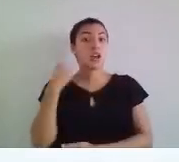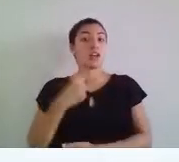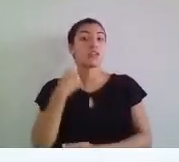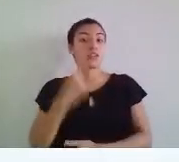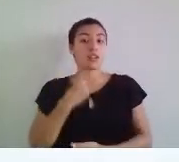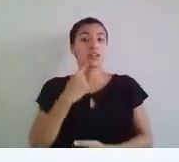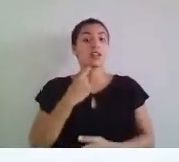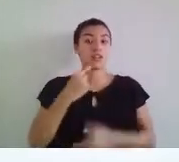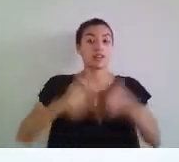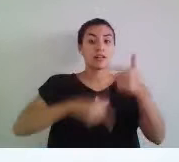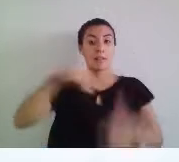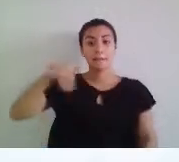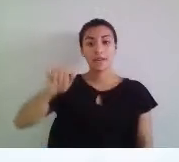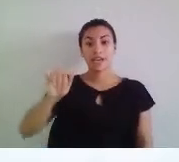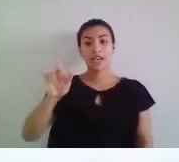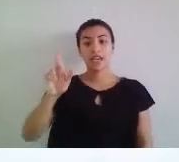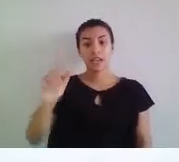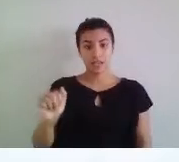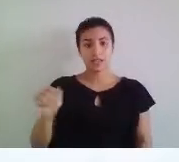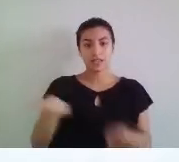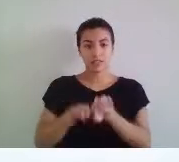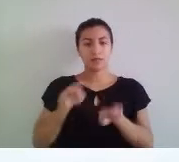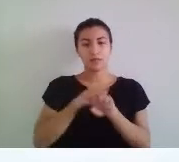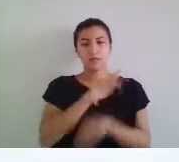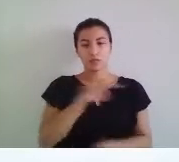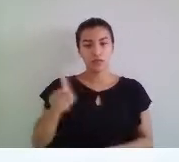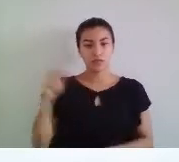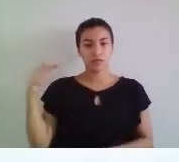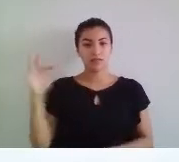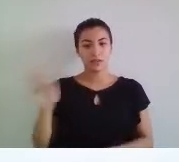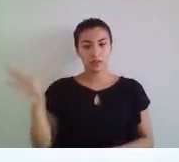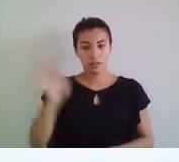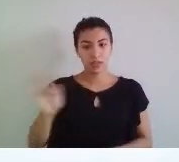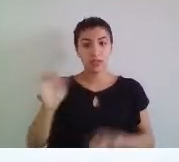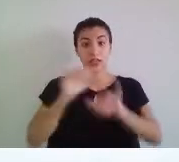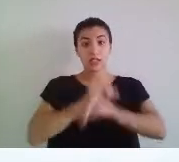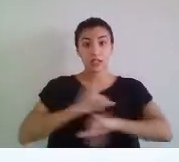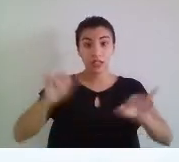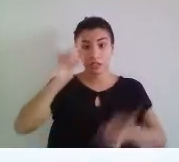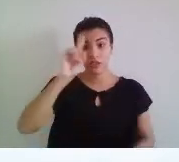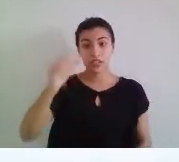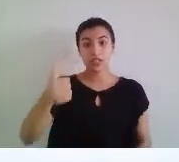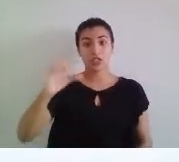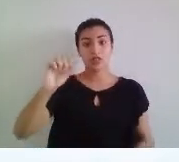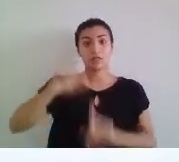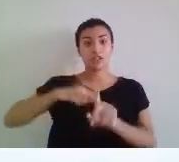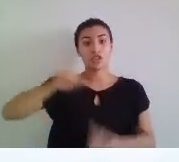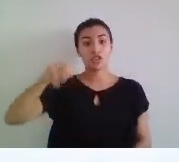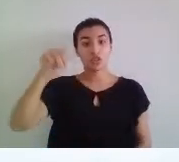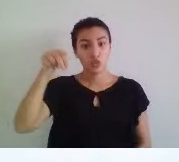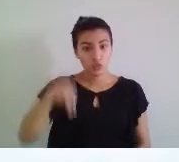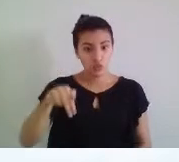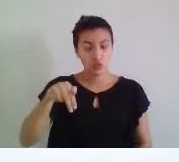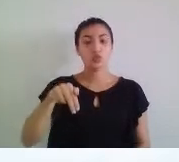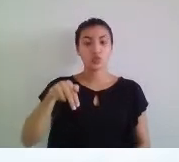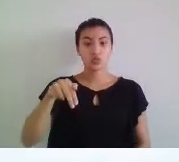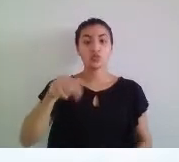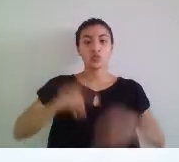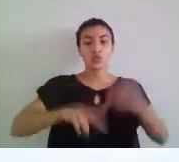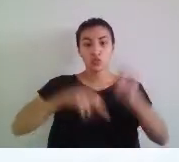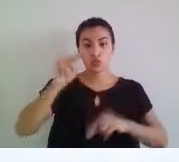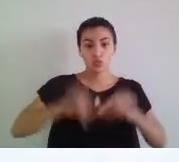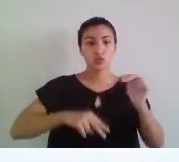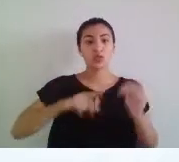universitária Maíra Marques da Fonseca. Lançado no dia 19 de junho na Livraria Cultura do Shopping Curitiba, a obra de